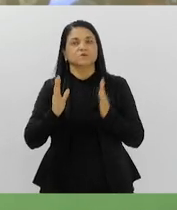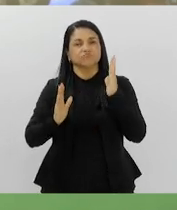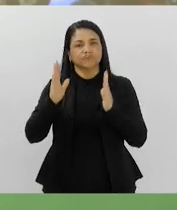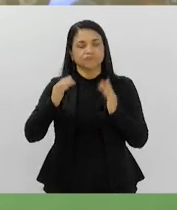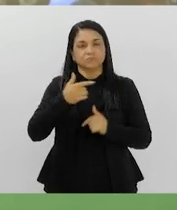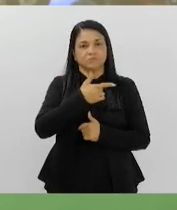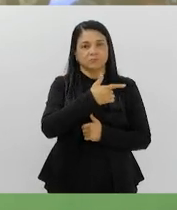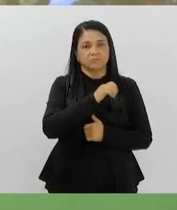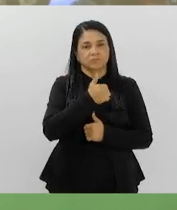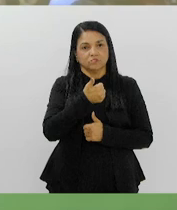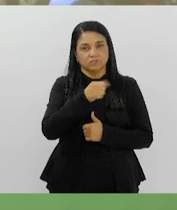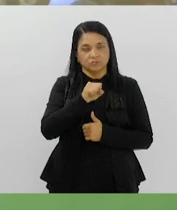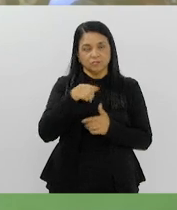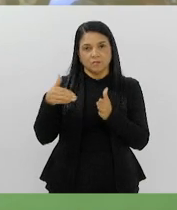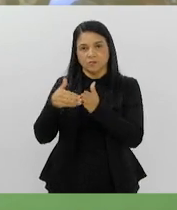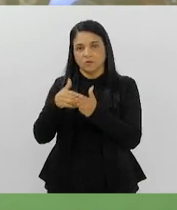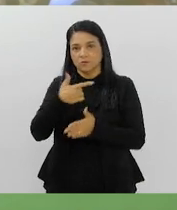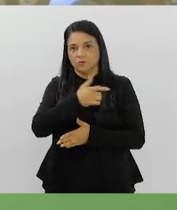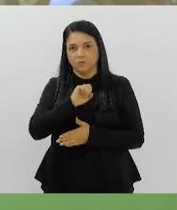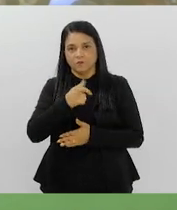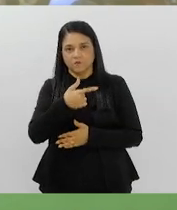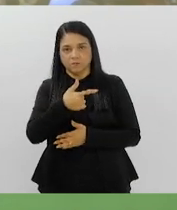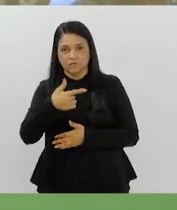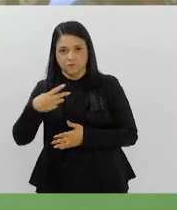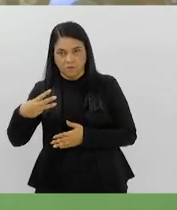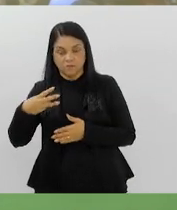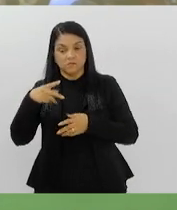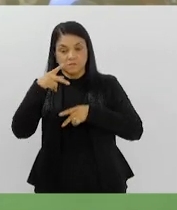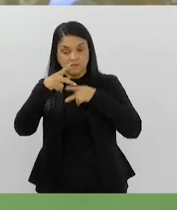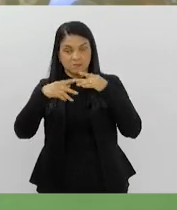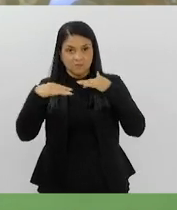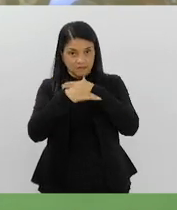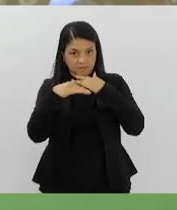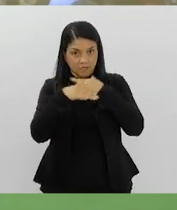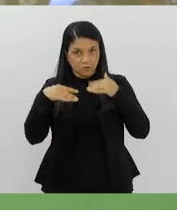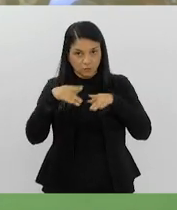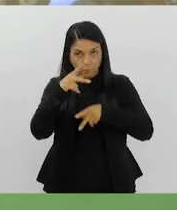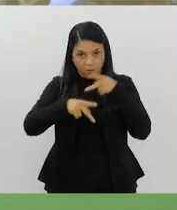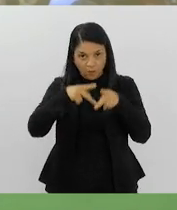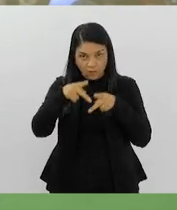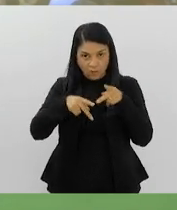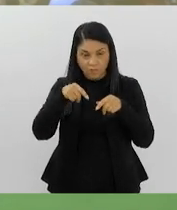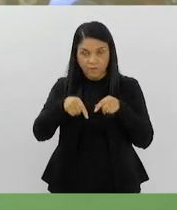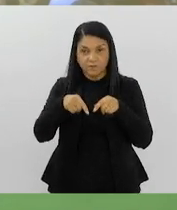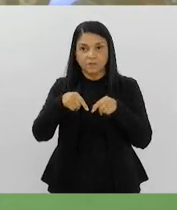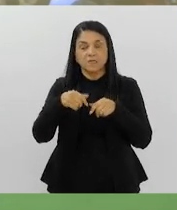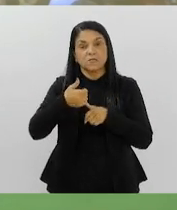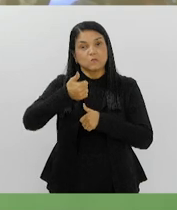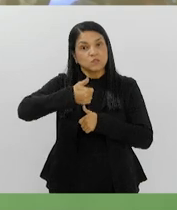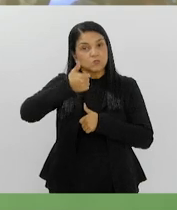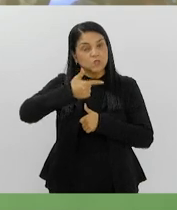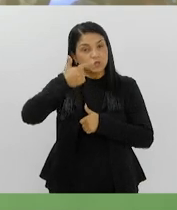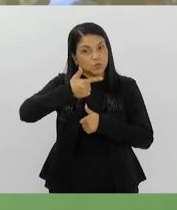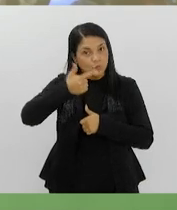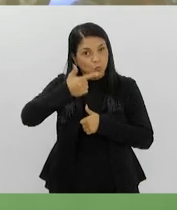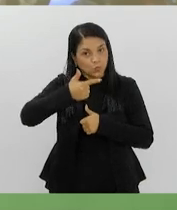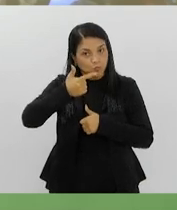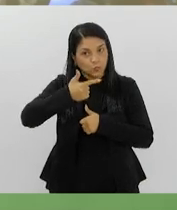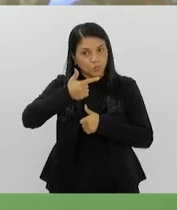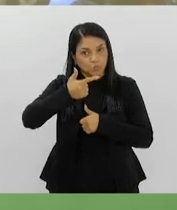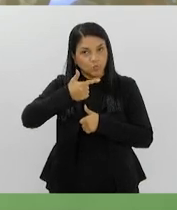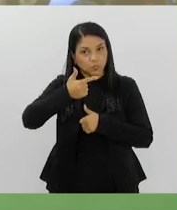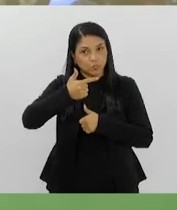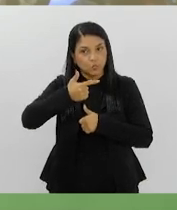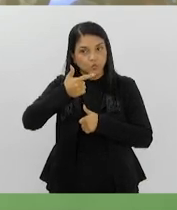até 2023, o bairro Cidade do Povo, ele era o segundo maior, segundo lugar com